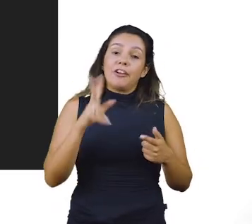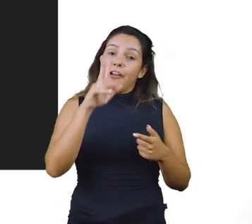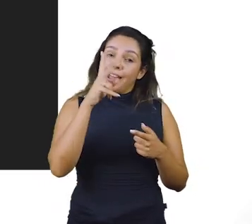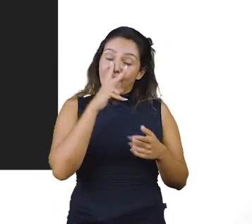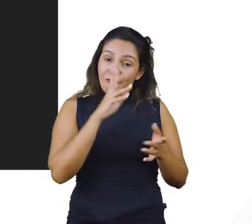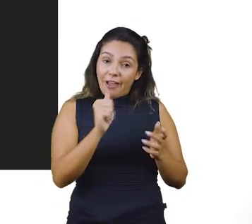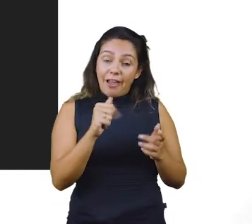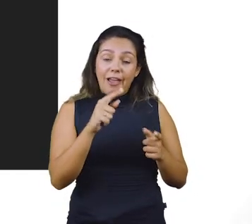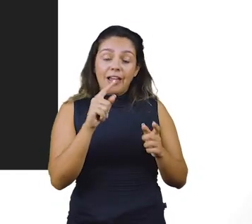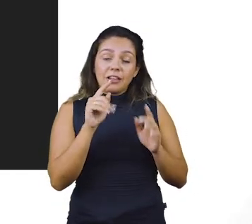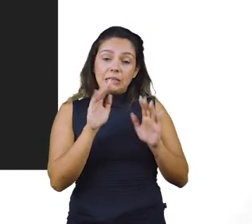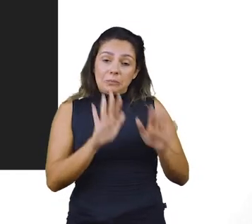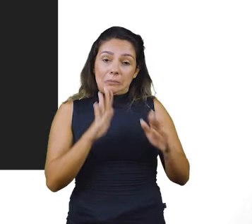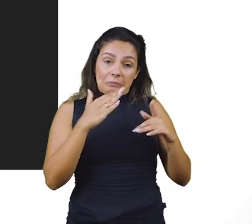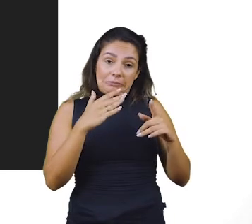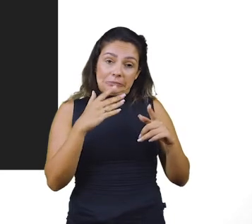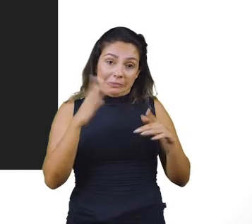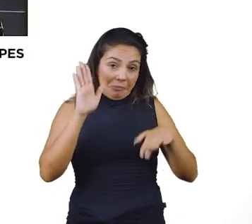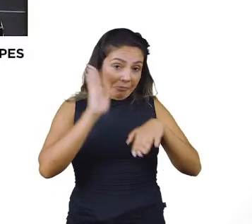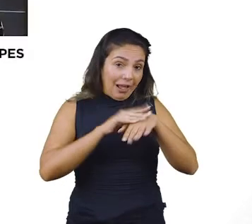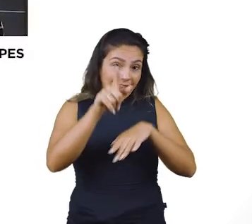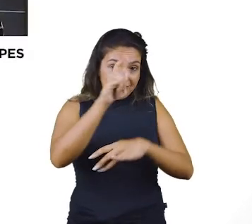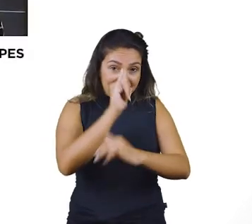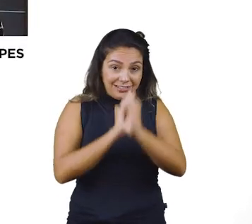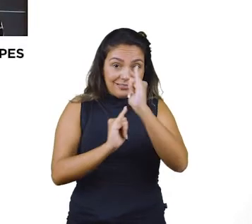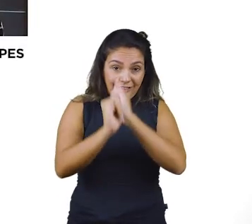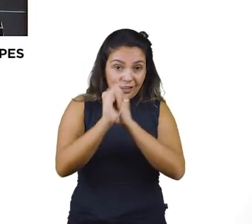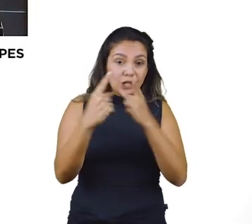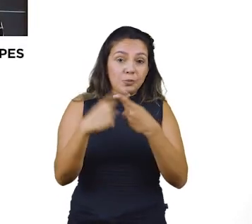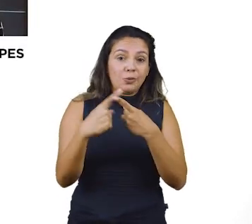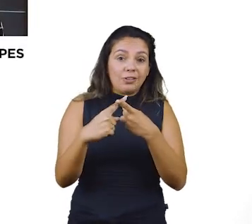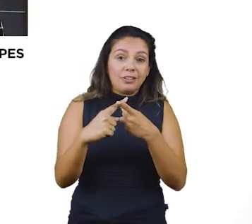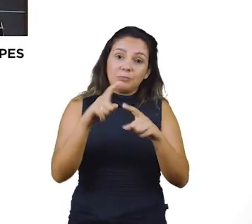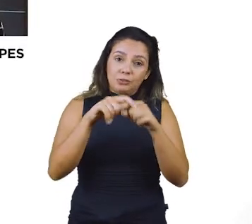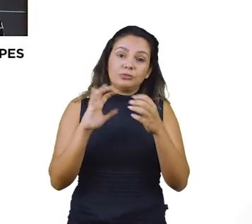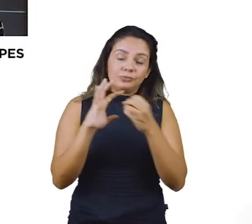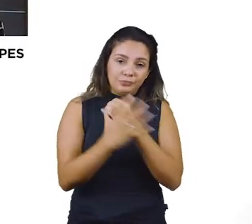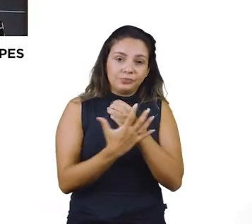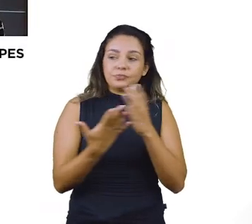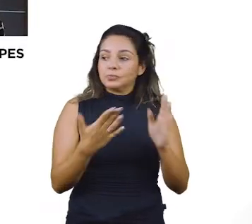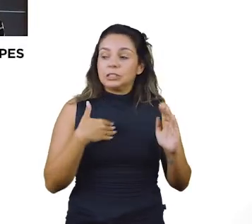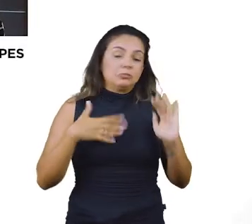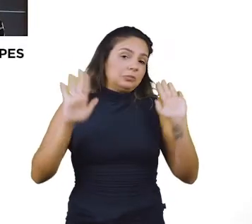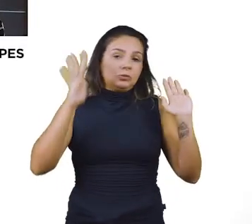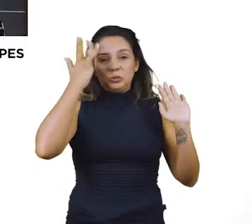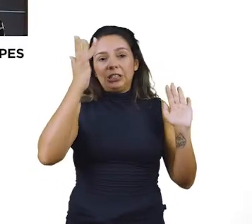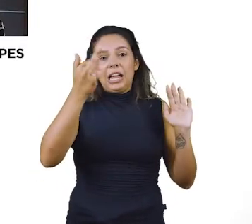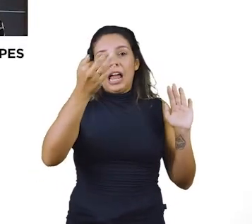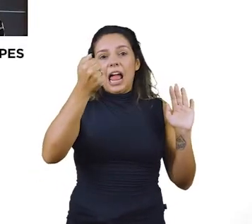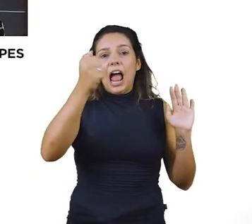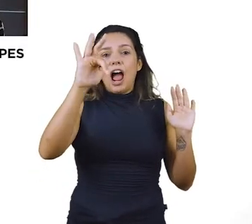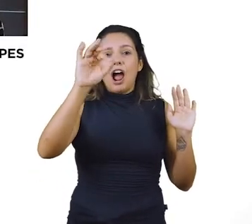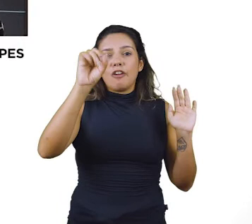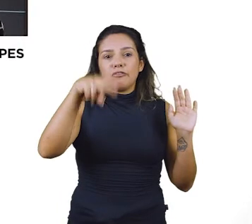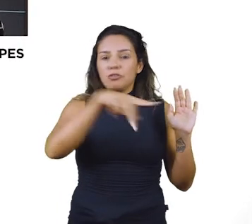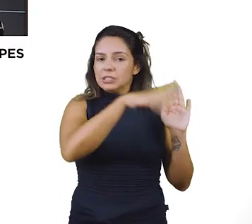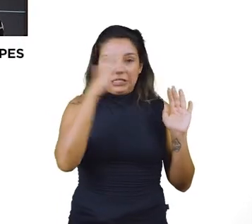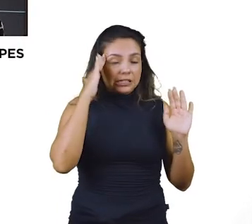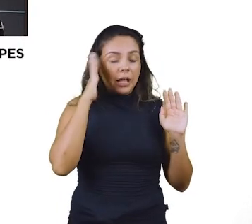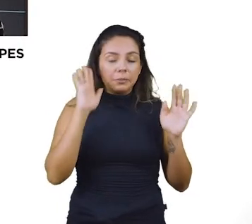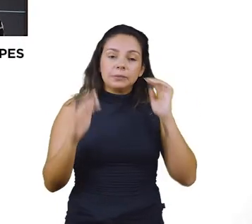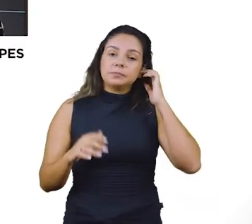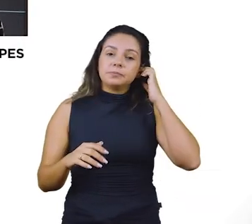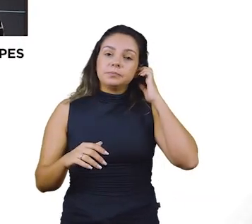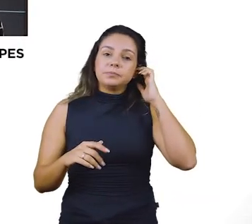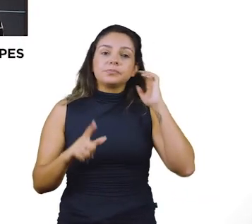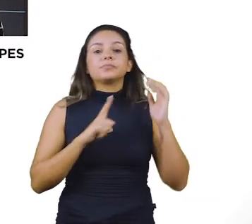que vive, né? Mas isso aí são os detalhes que o Afonso está ajeitando. Mas falando ainda em FLI Araxá, tem